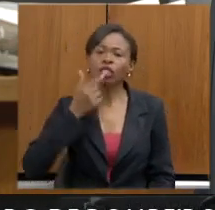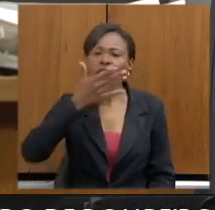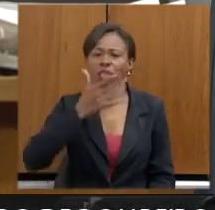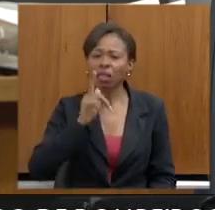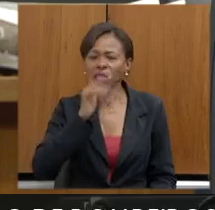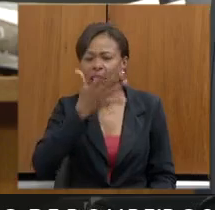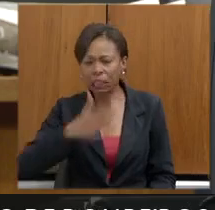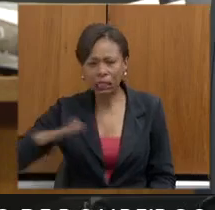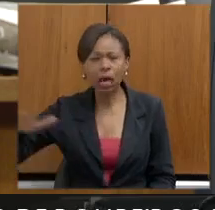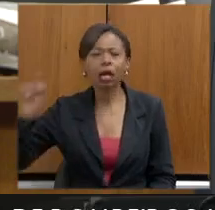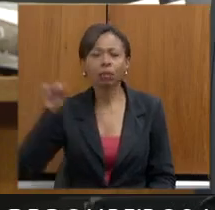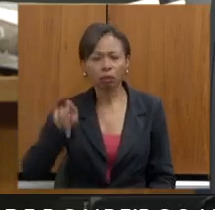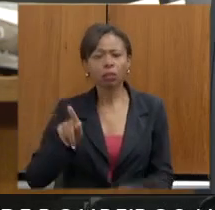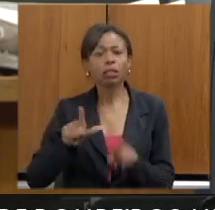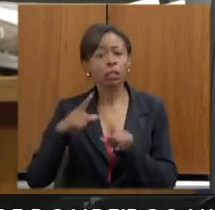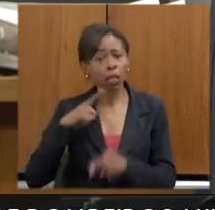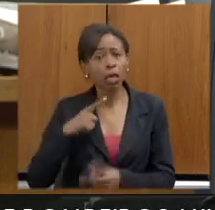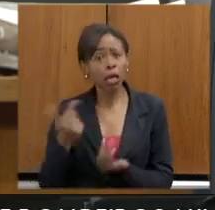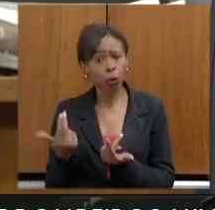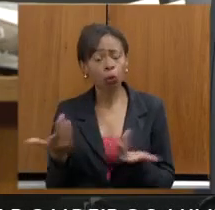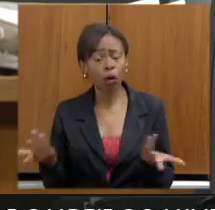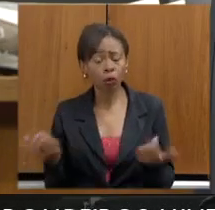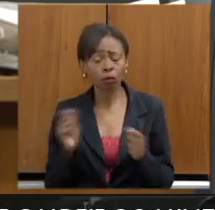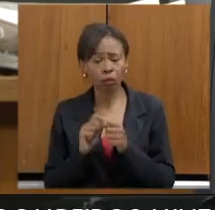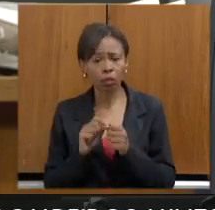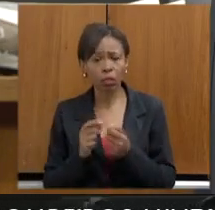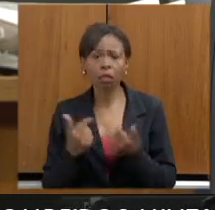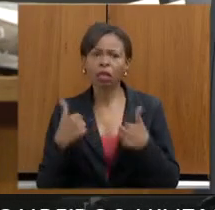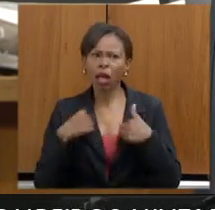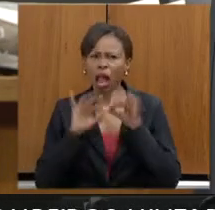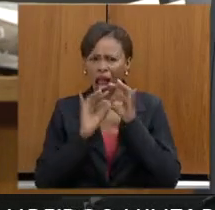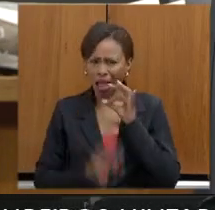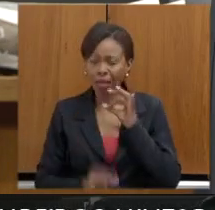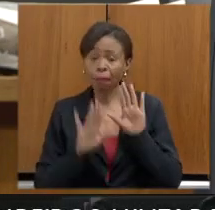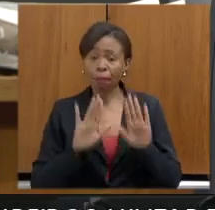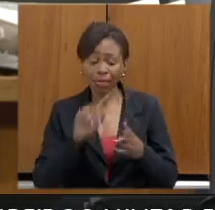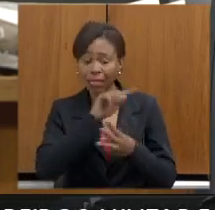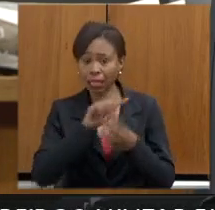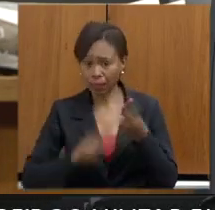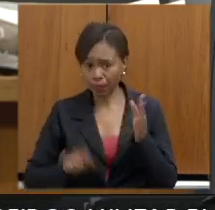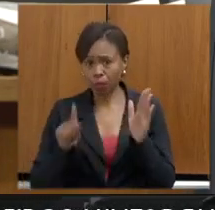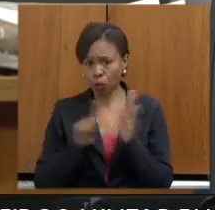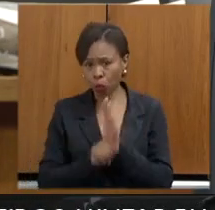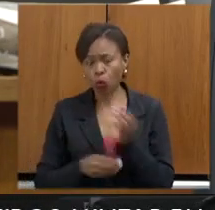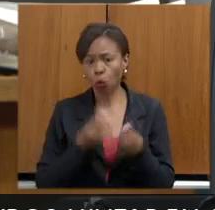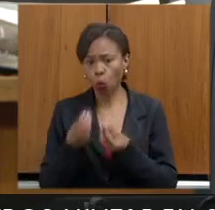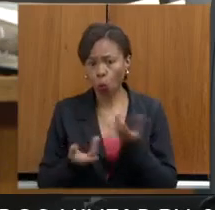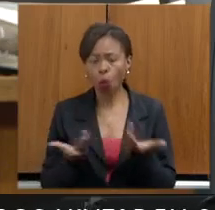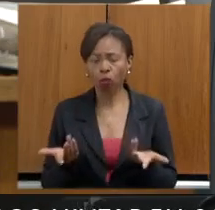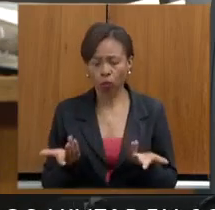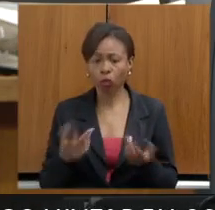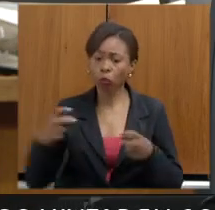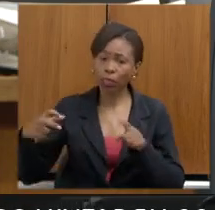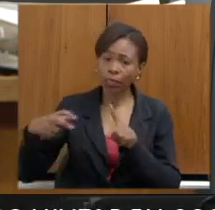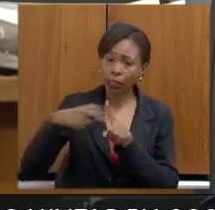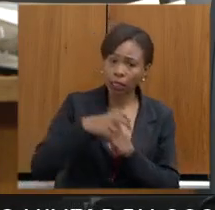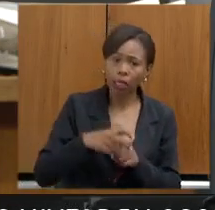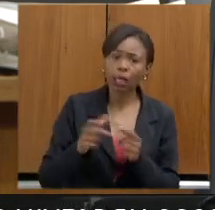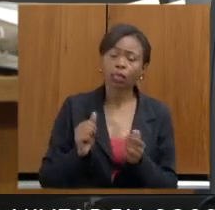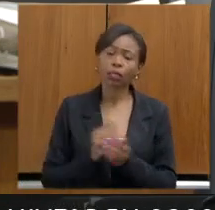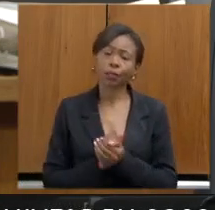então são essas três perguntas Comandante eu aluguei muito mas queria saber sobre o atendimento dos acidentes né